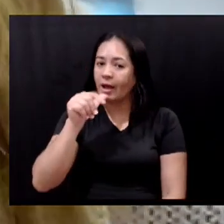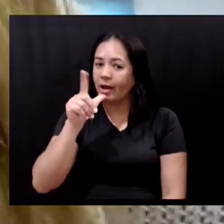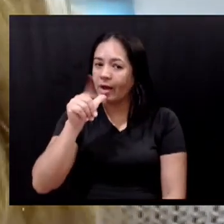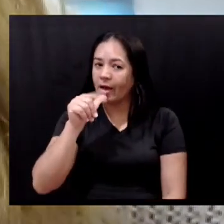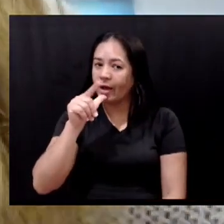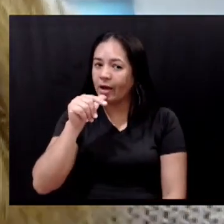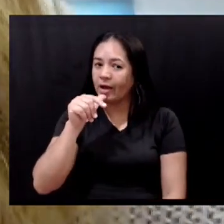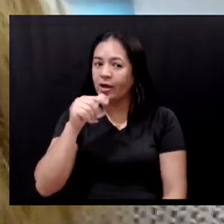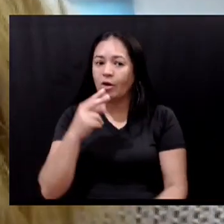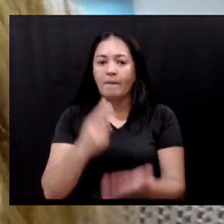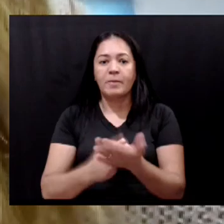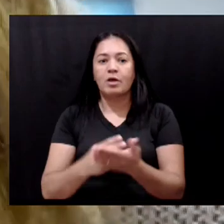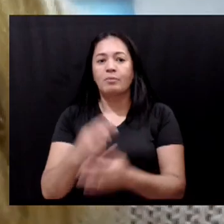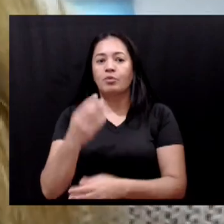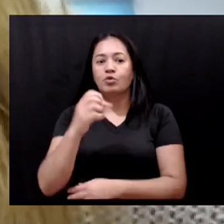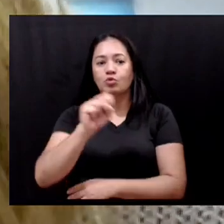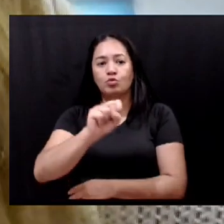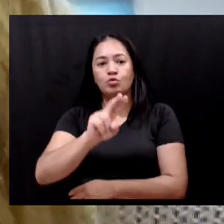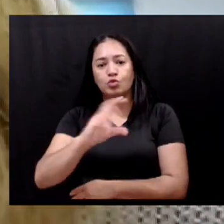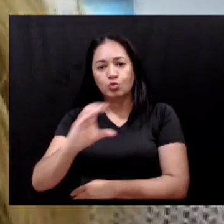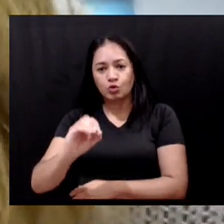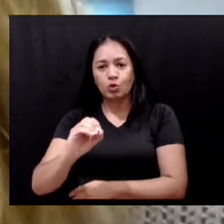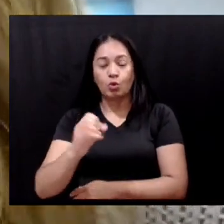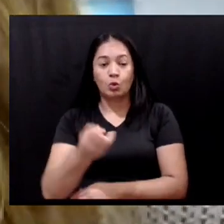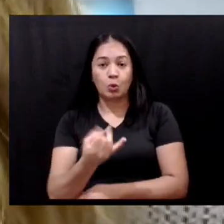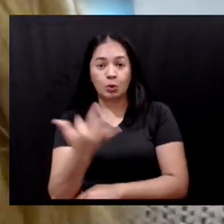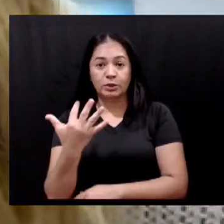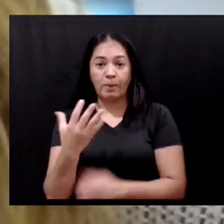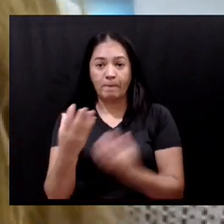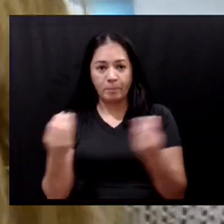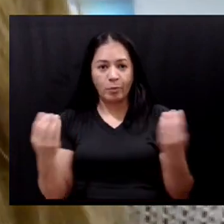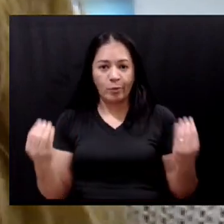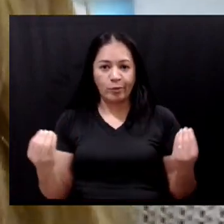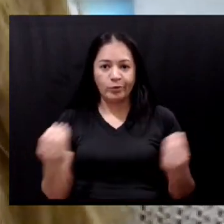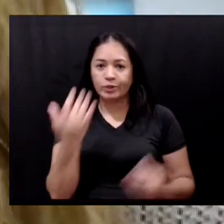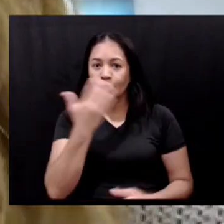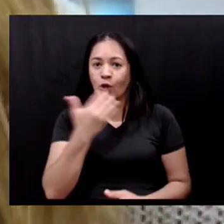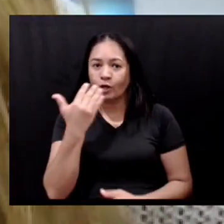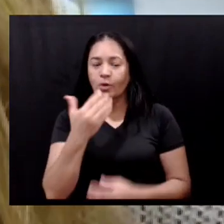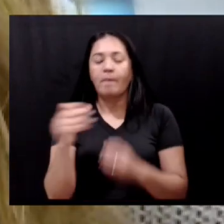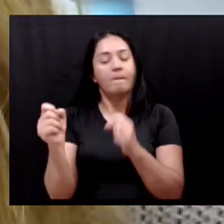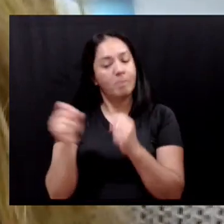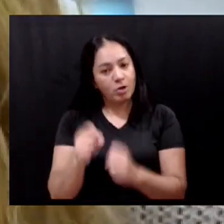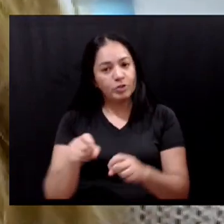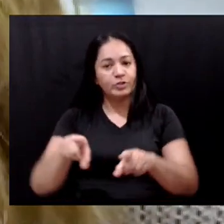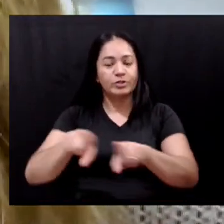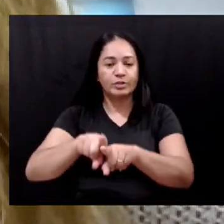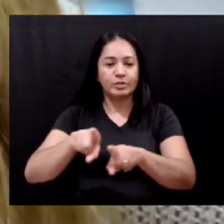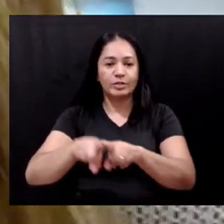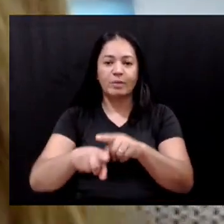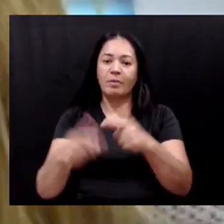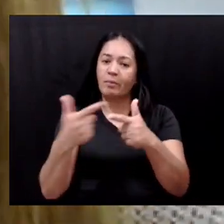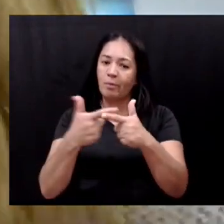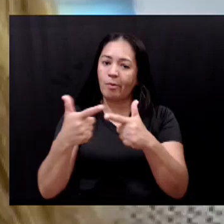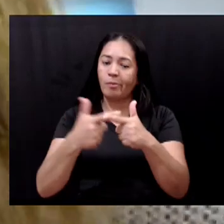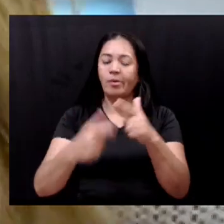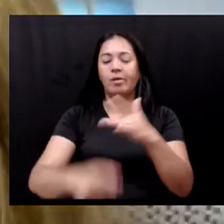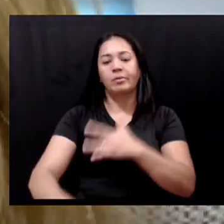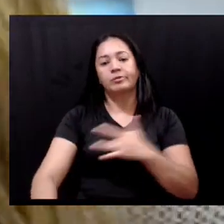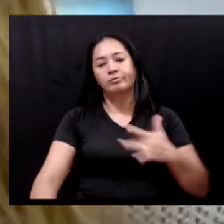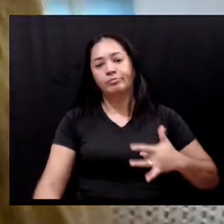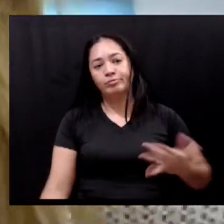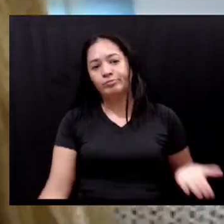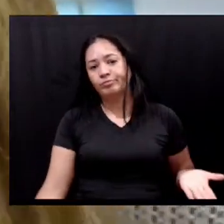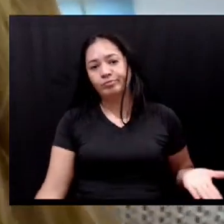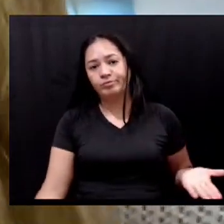em grande quantidade, e se ele for adoçado, enfim, ele pode também causar problemas. Então, a água,